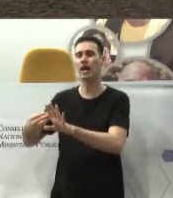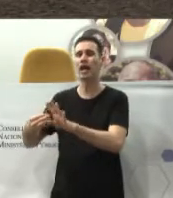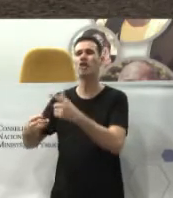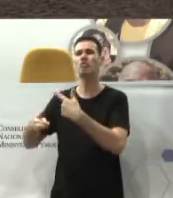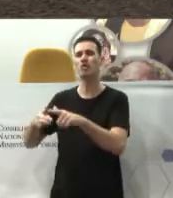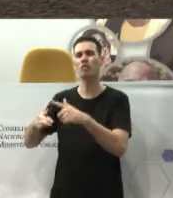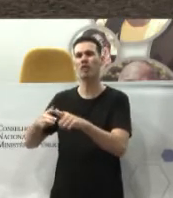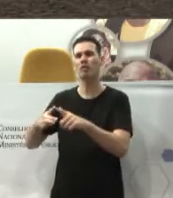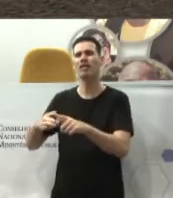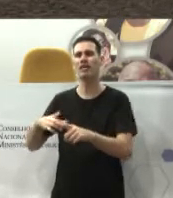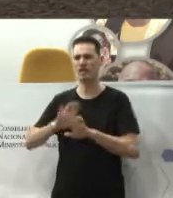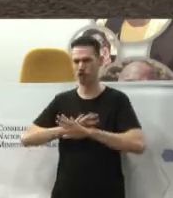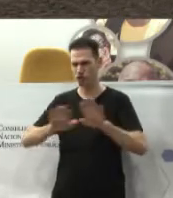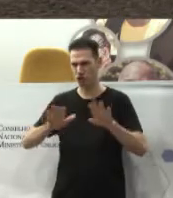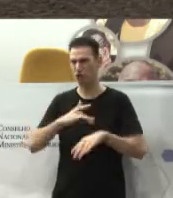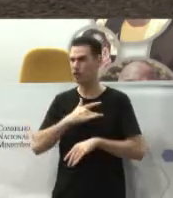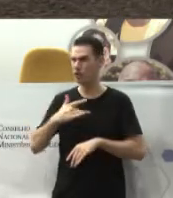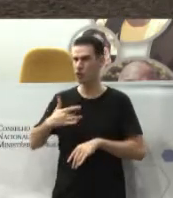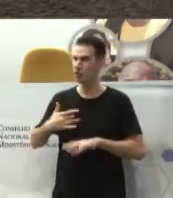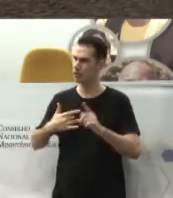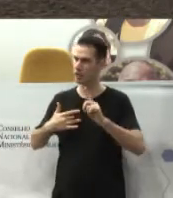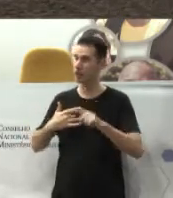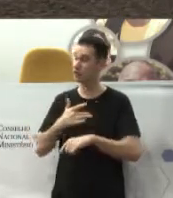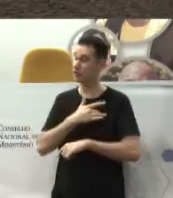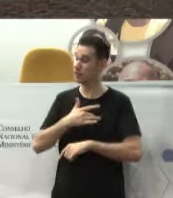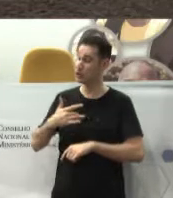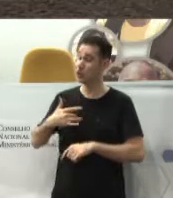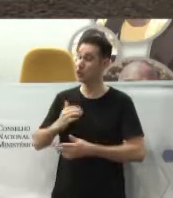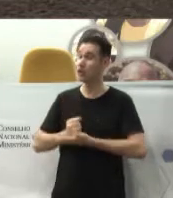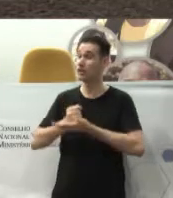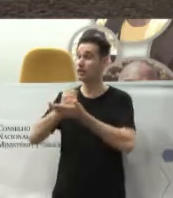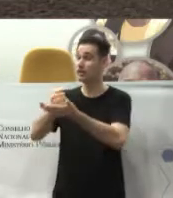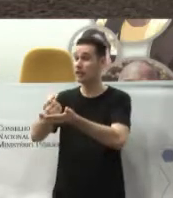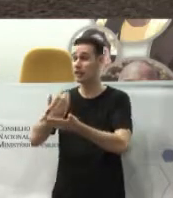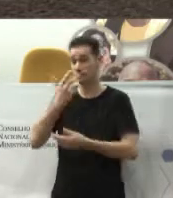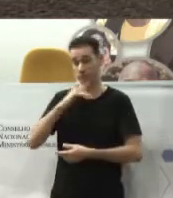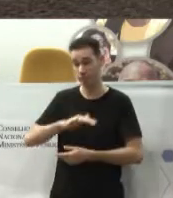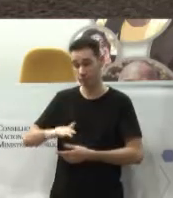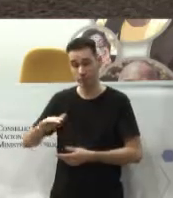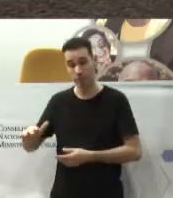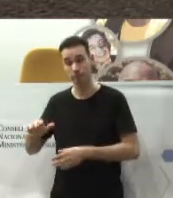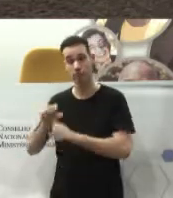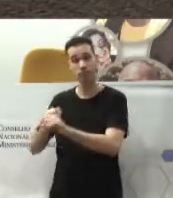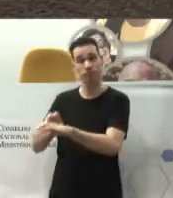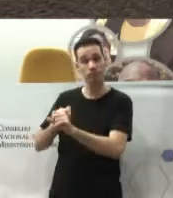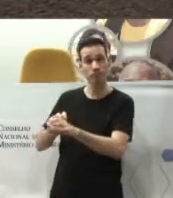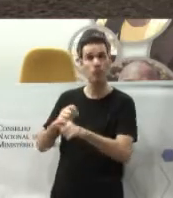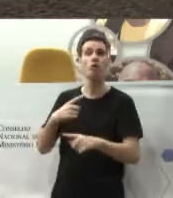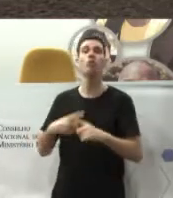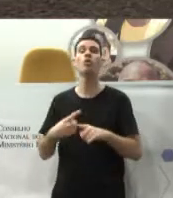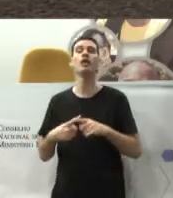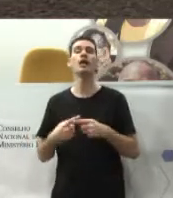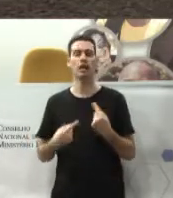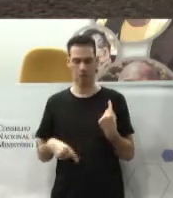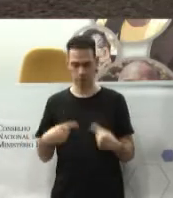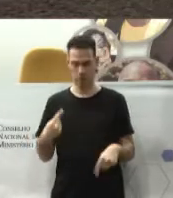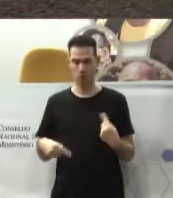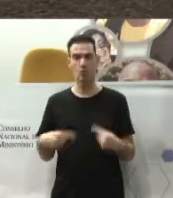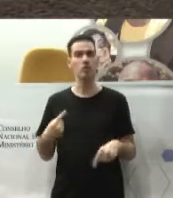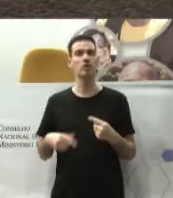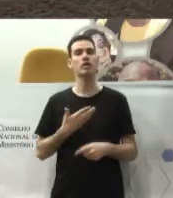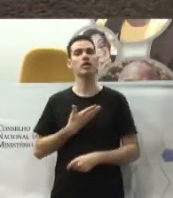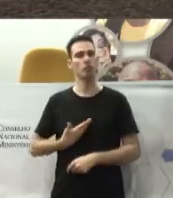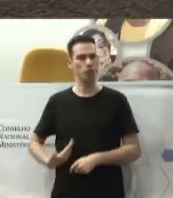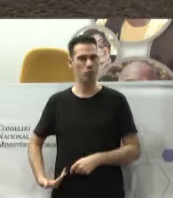saúde. Ele está na saúde, na educação, na assistência, na infância. Até porque as políticas públicas são conflituosas